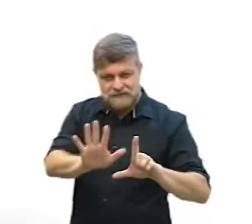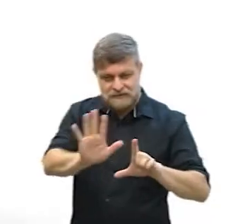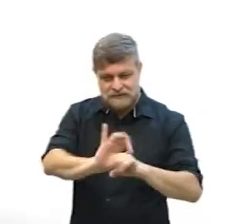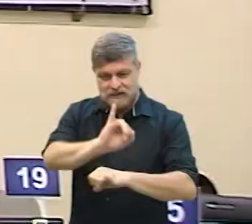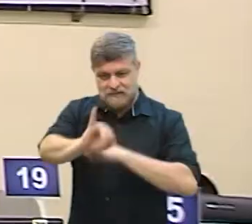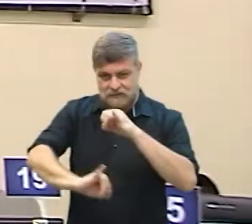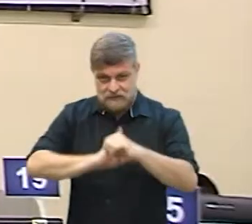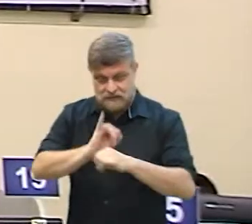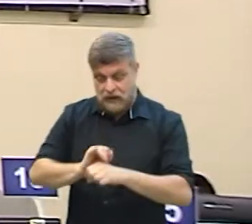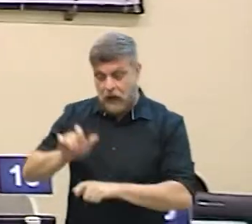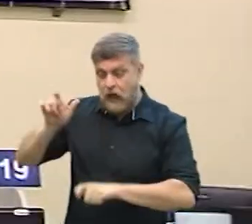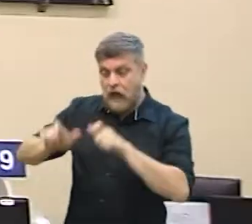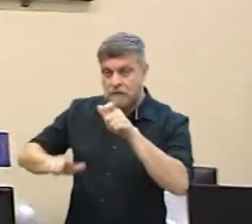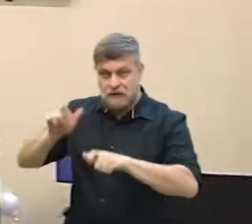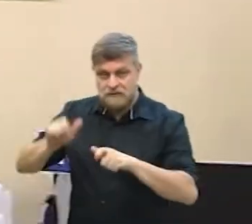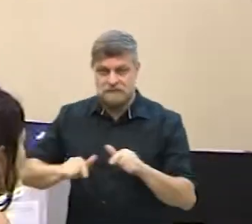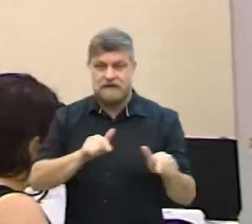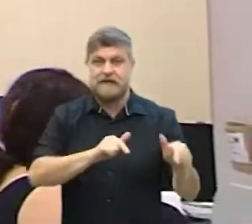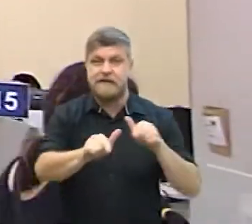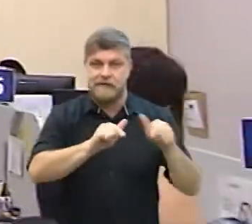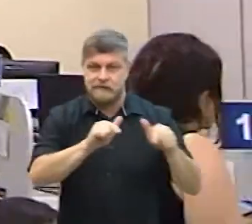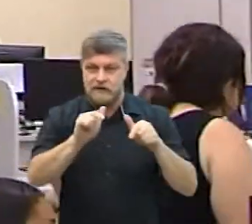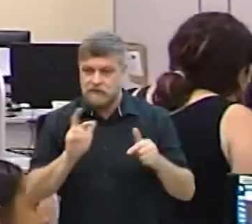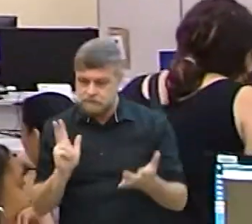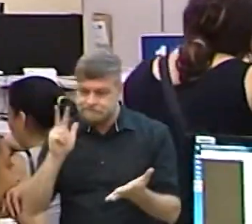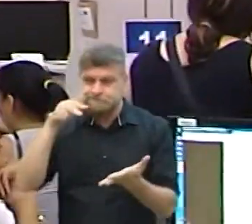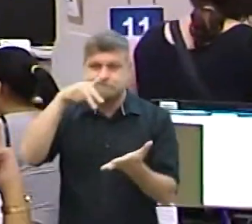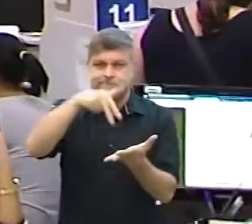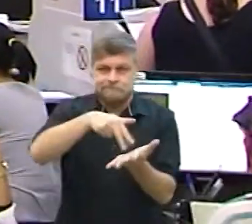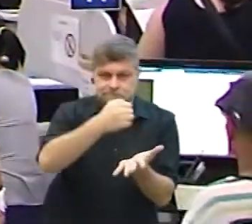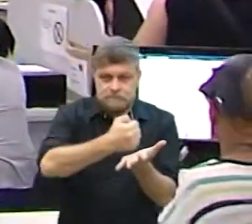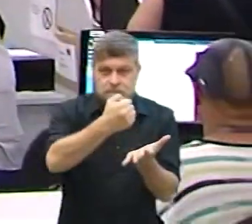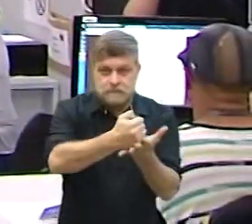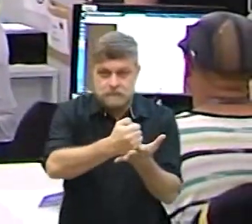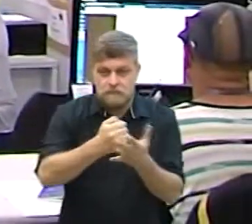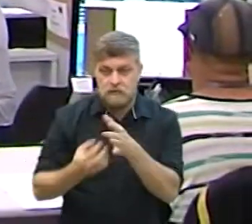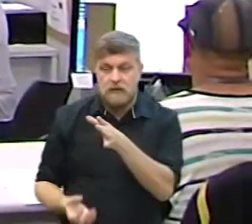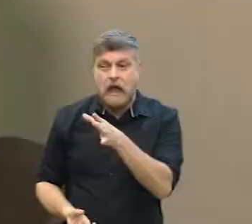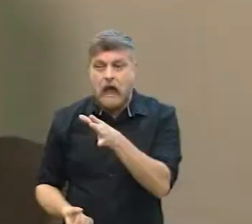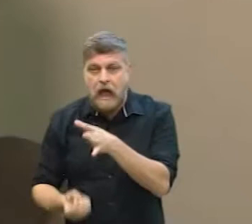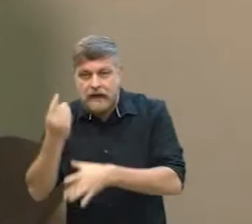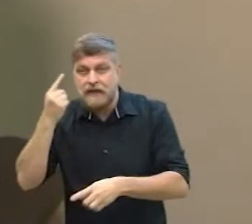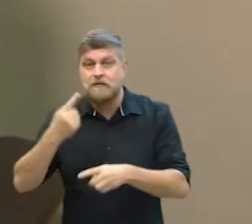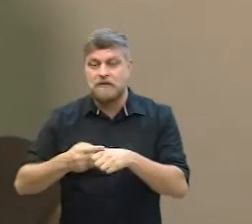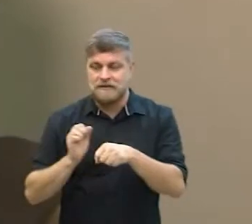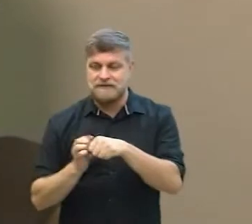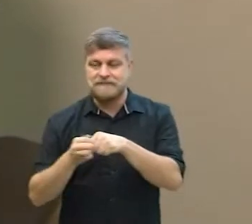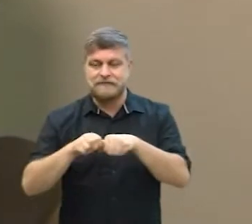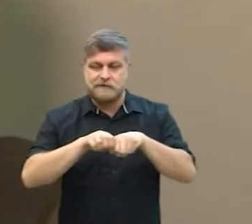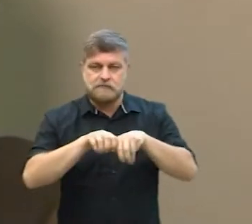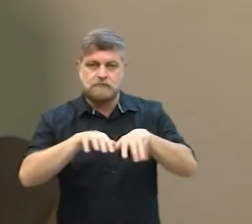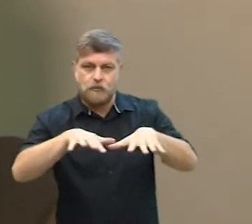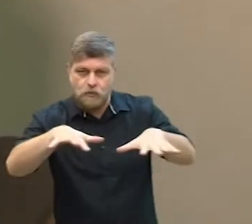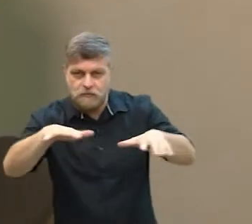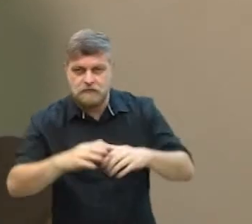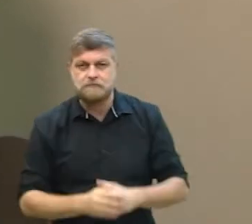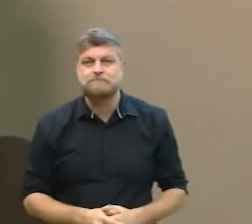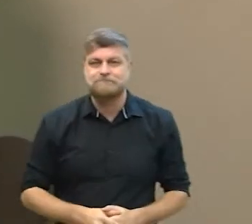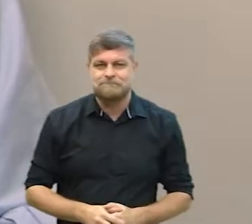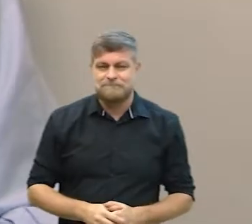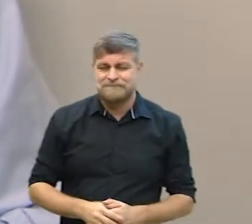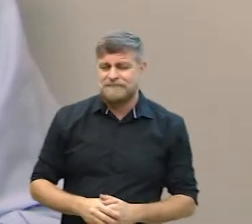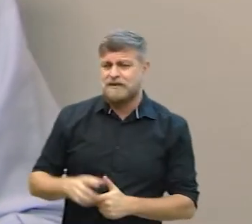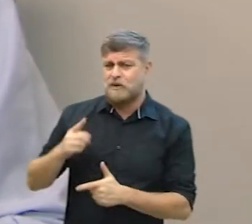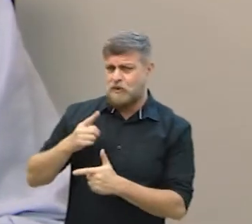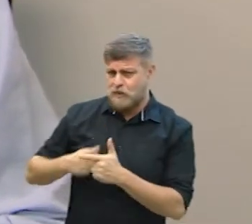Educação à Distância, para os cidadãos que buscam recolocação no mercado de trabalho, foi criado em função da pandemia da